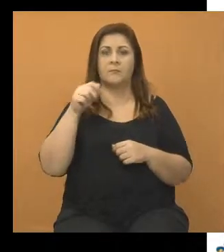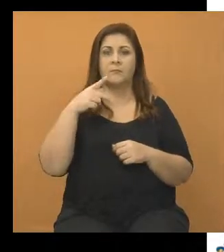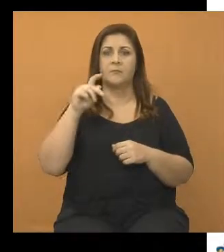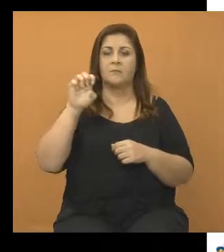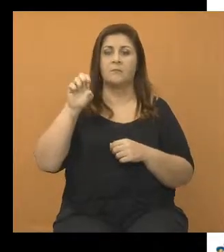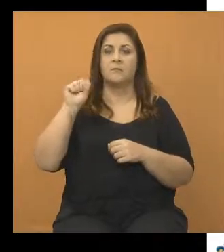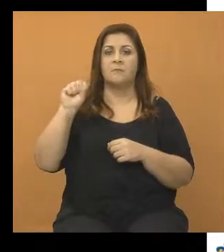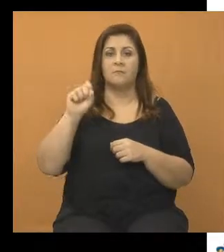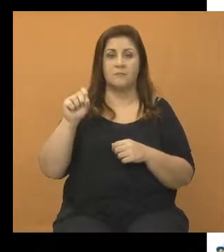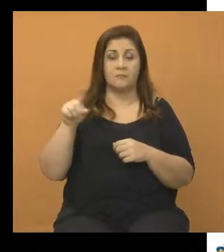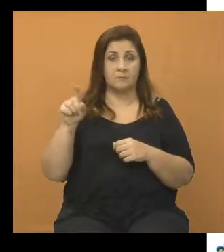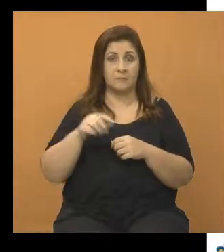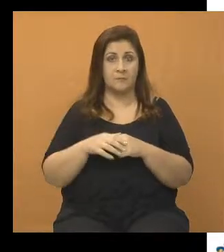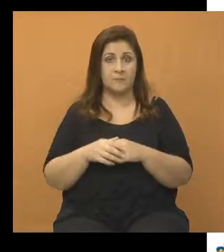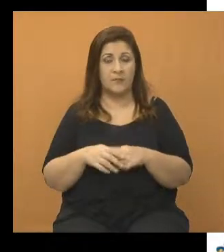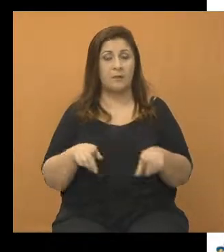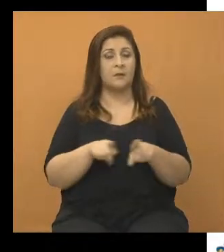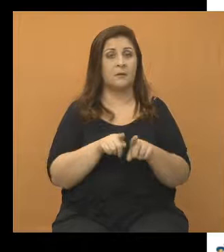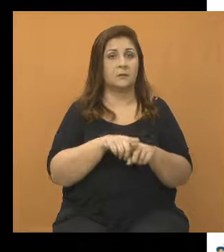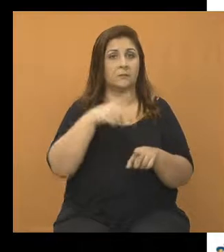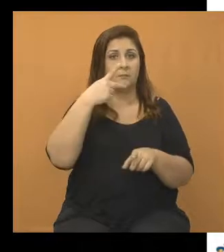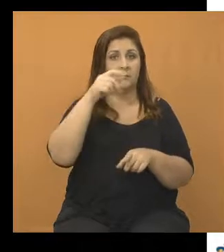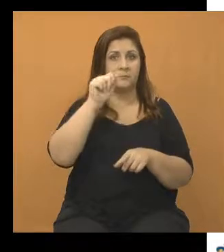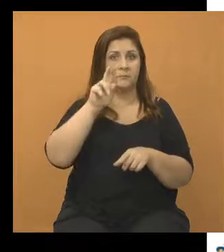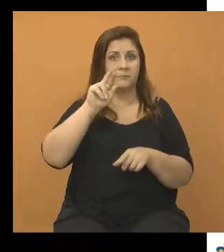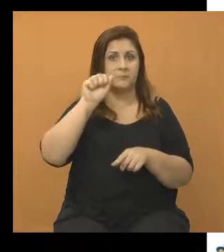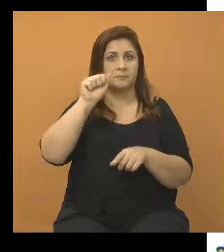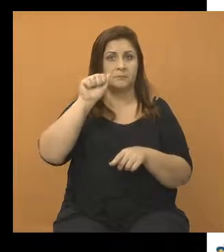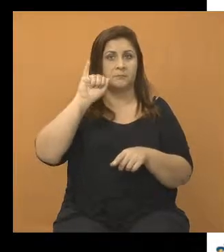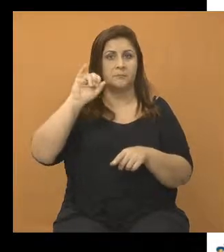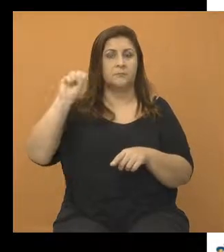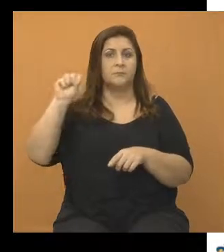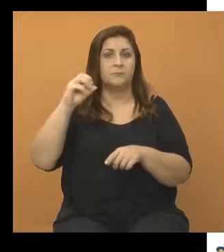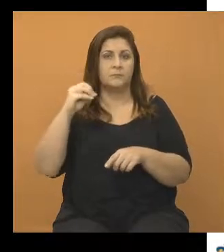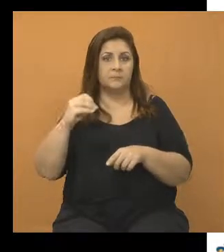Paraíso, que devem ter sua licitação iniciada esse ano, mas